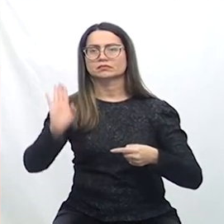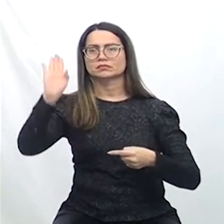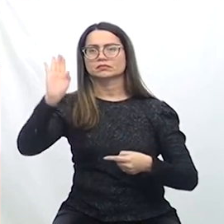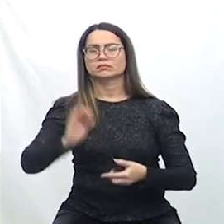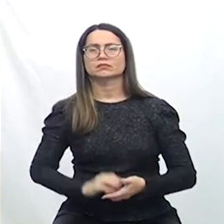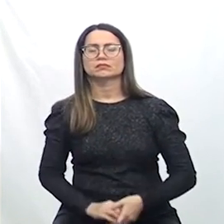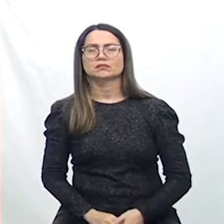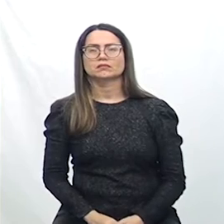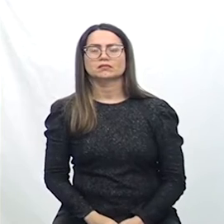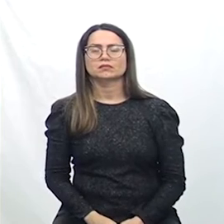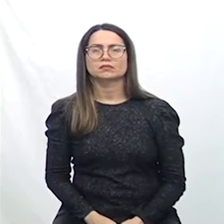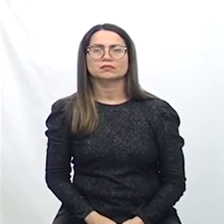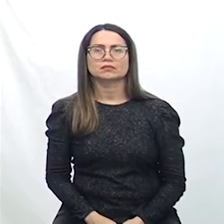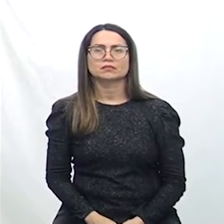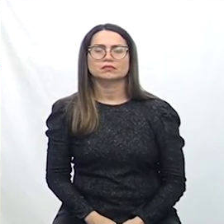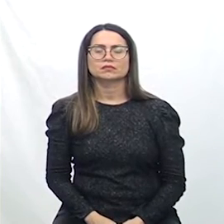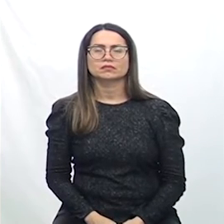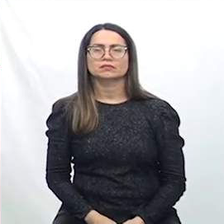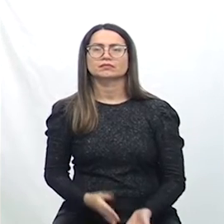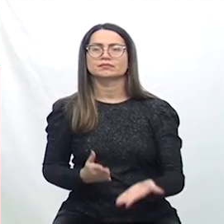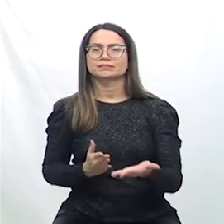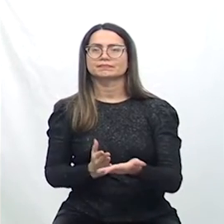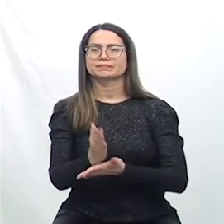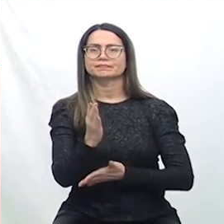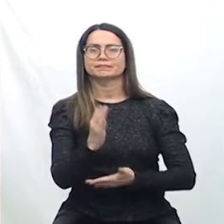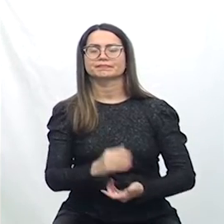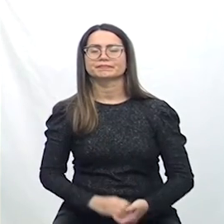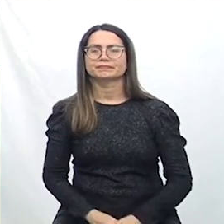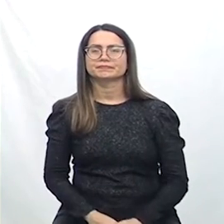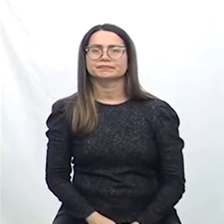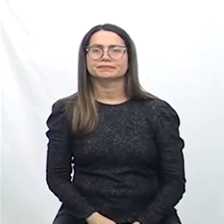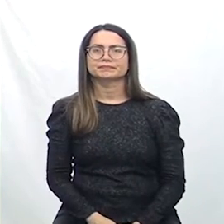se manifestem. Aprovado por unanimidade.